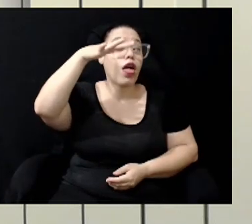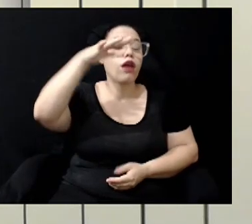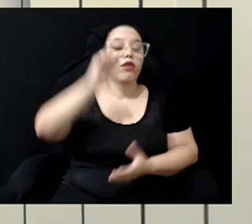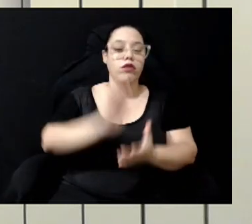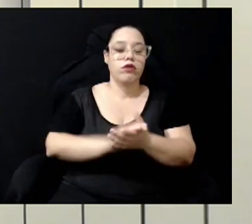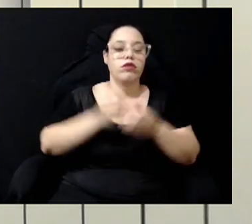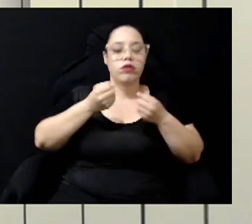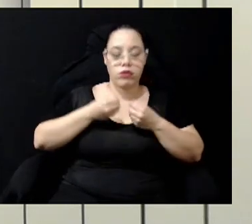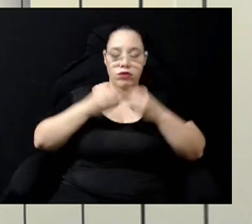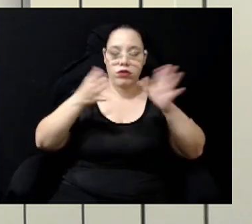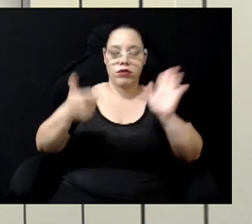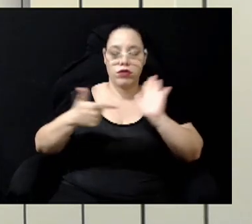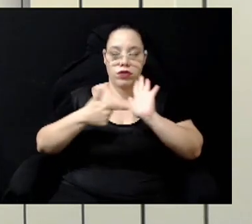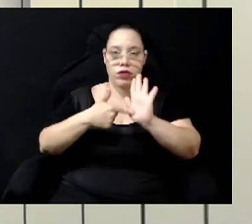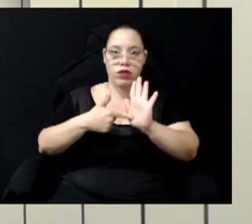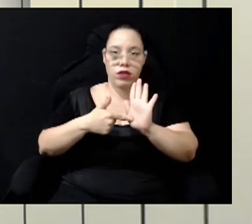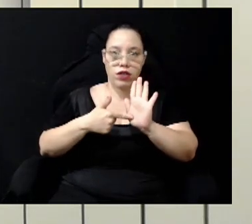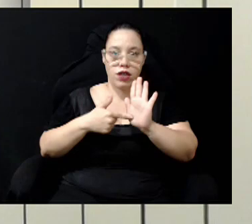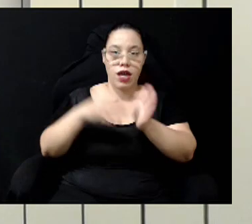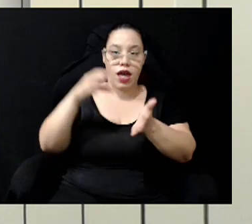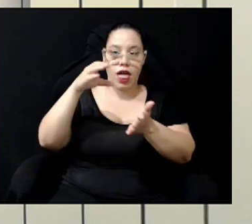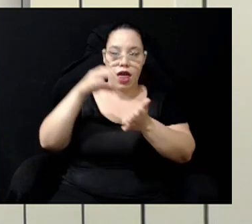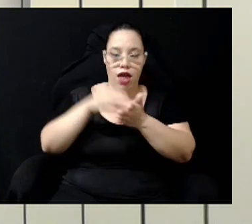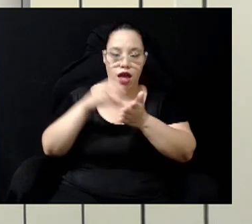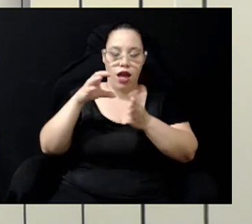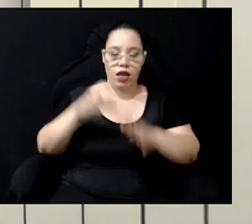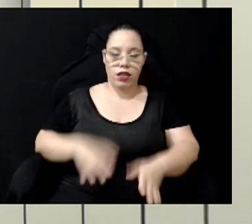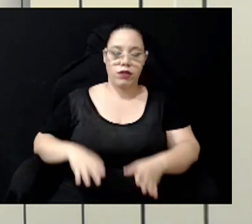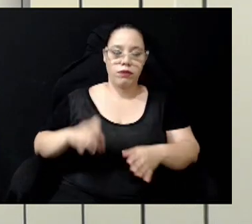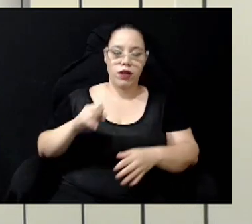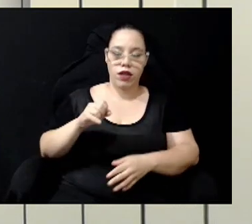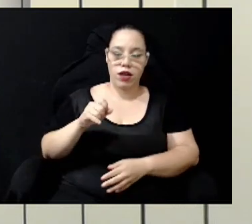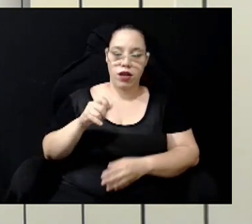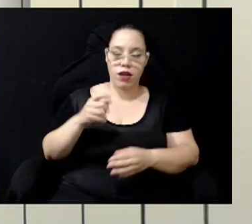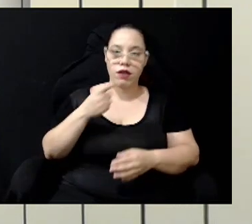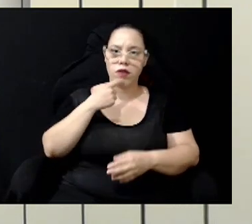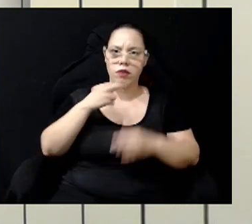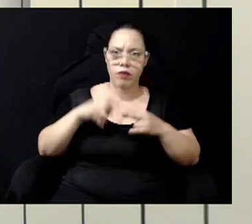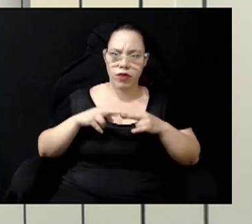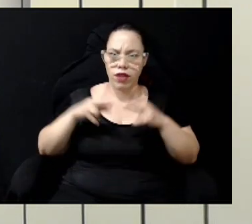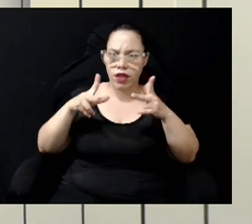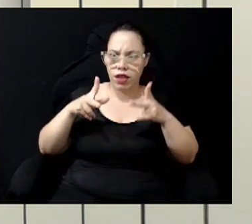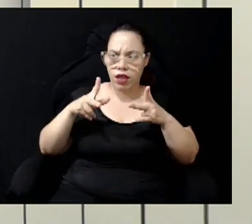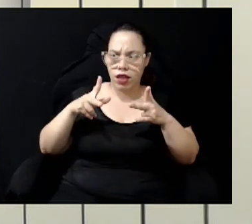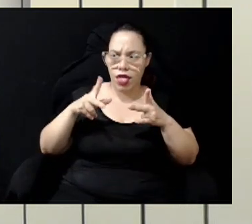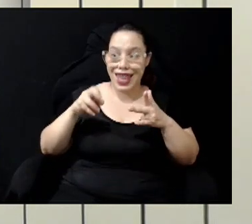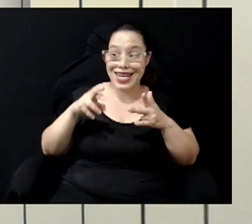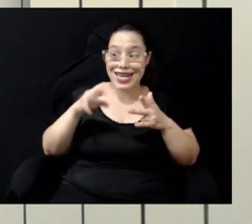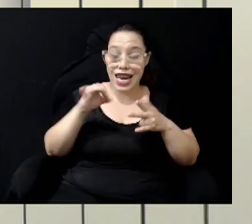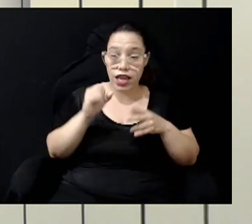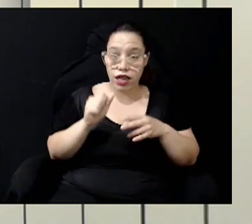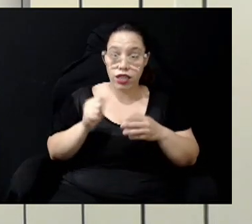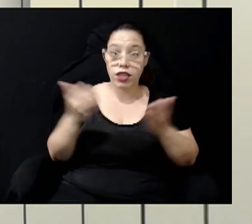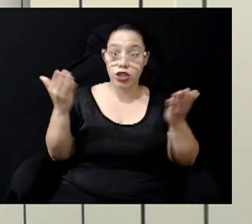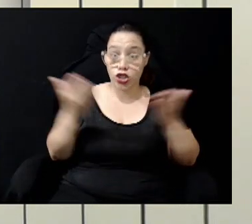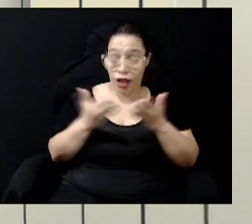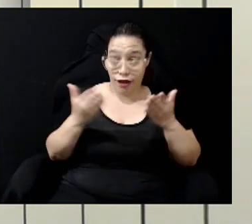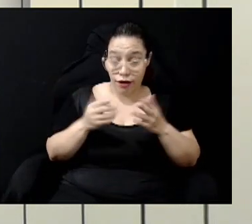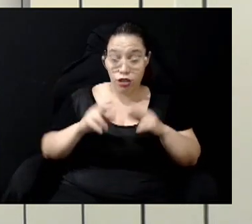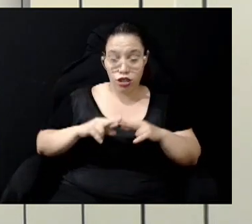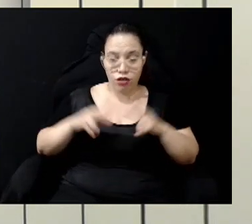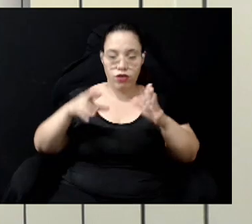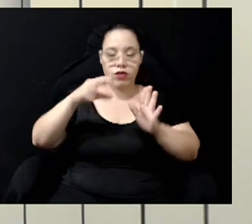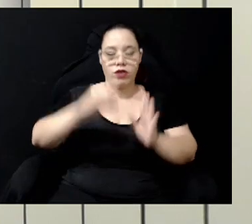a Academia Campinense de Letras. É diferente da Academia Campineira de Letras já apresentada, hein? O prédio histórico